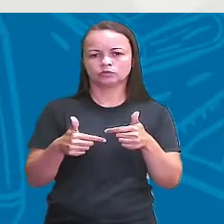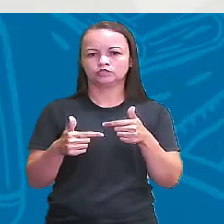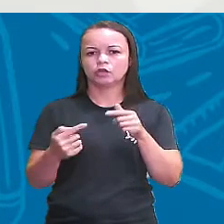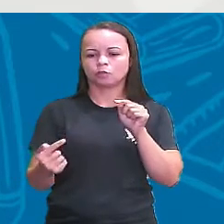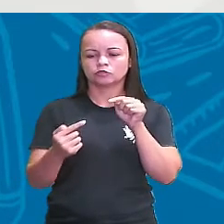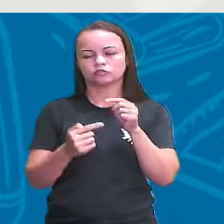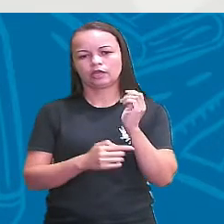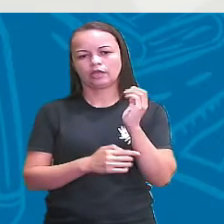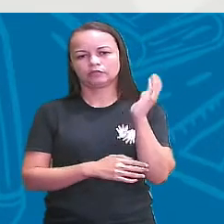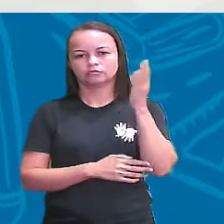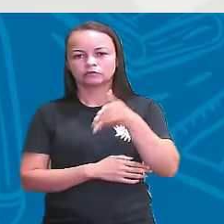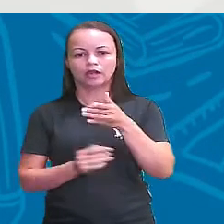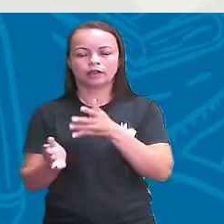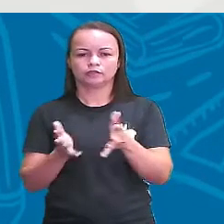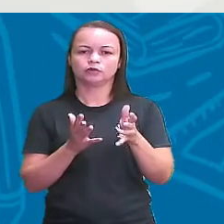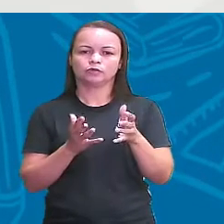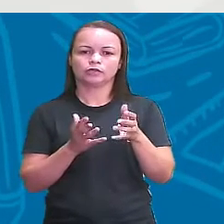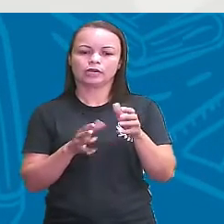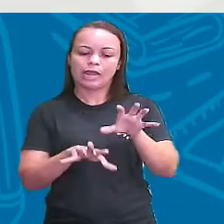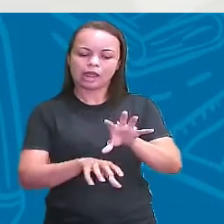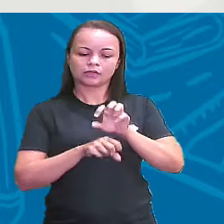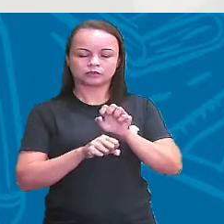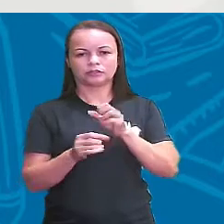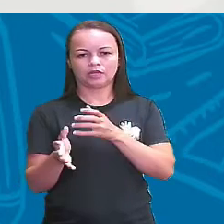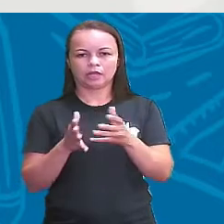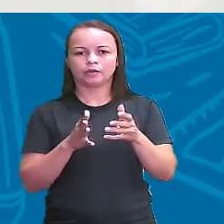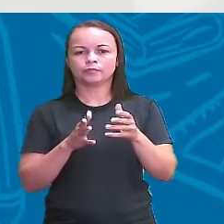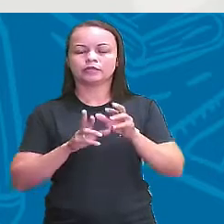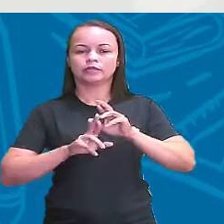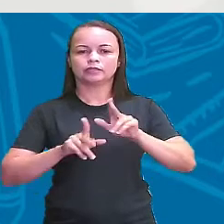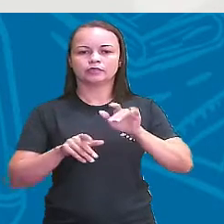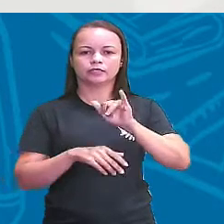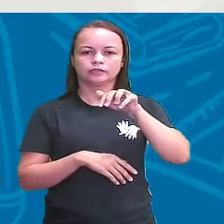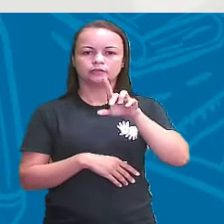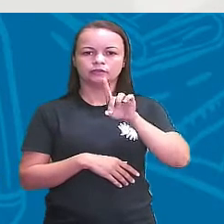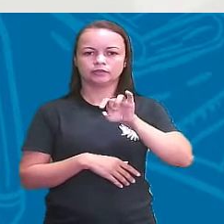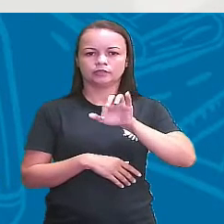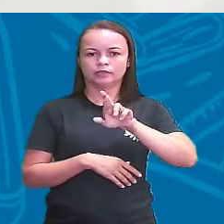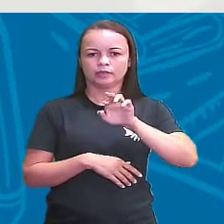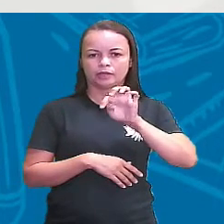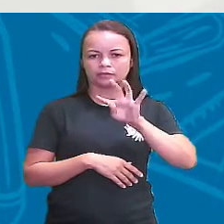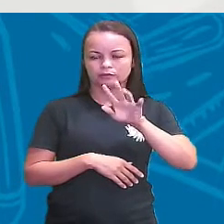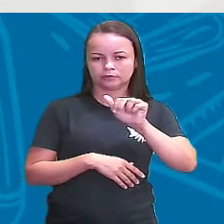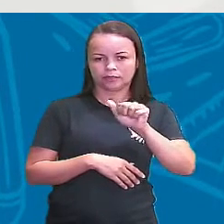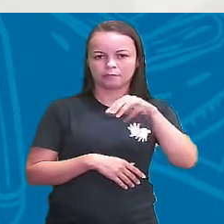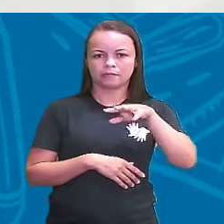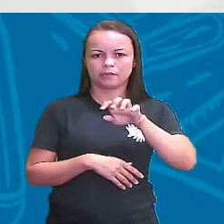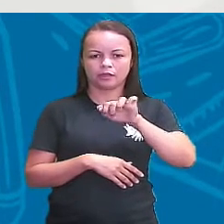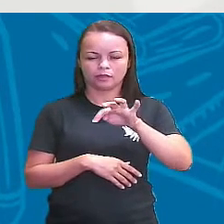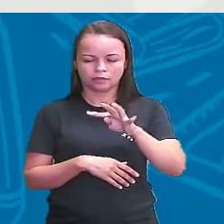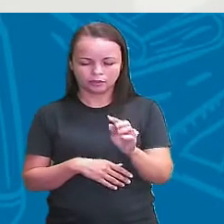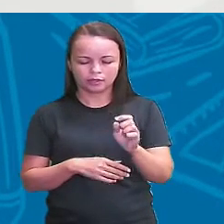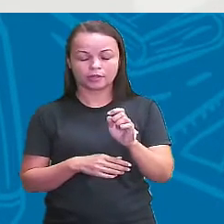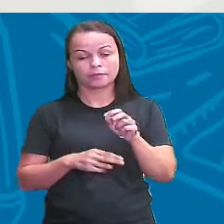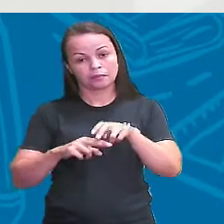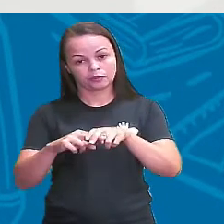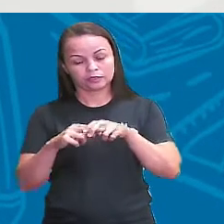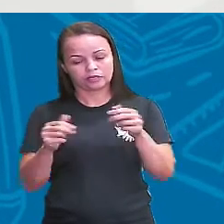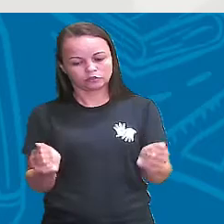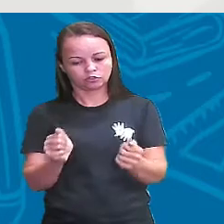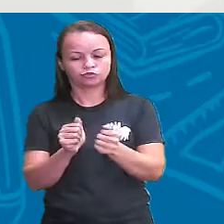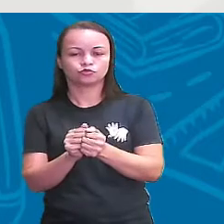ele recebe indiretamente a ação do verbo. Por isso, ele vai estar